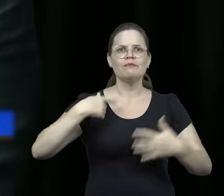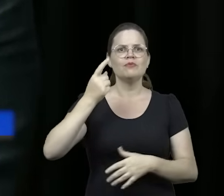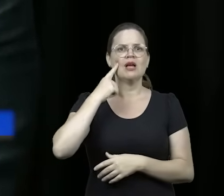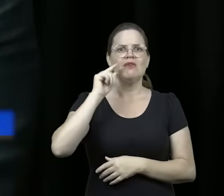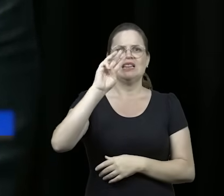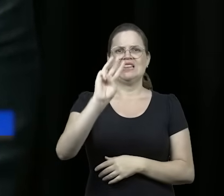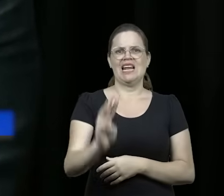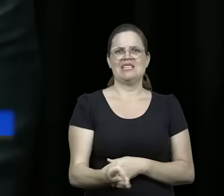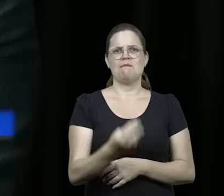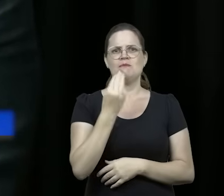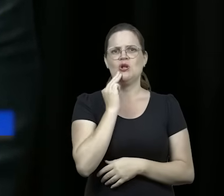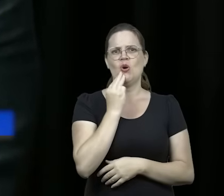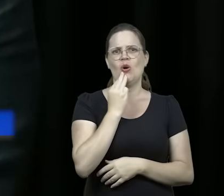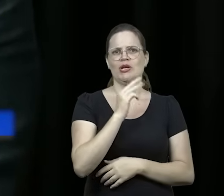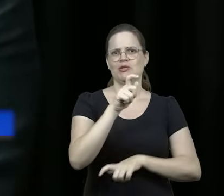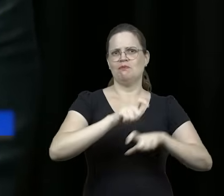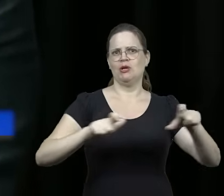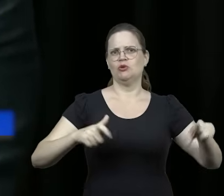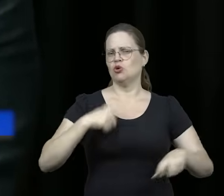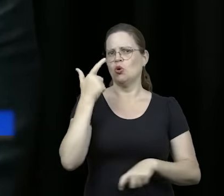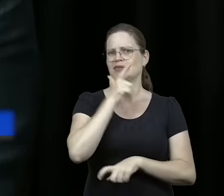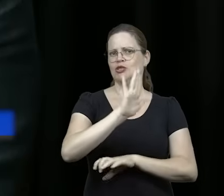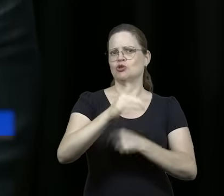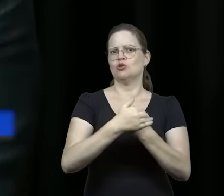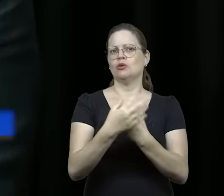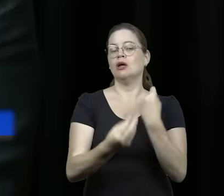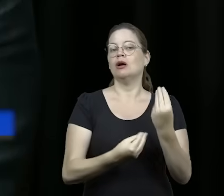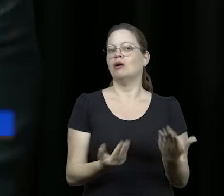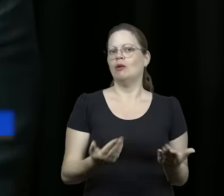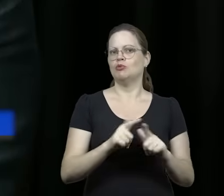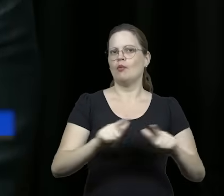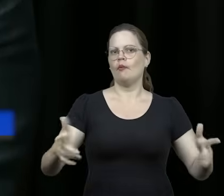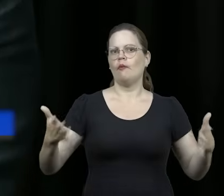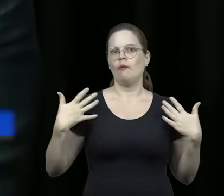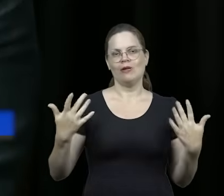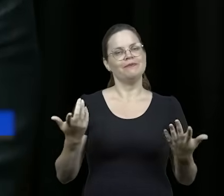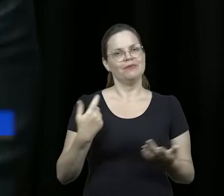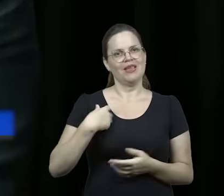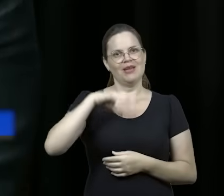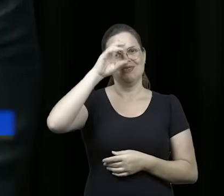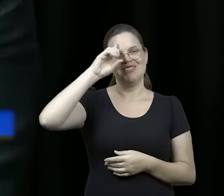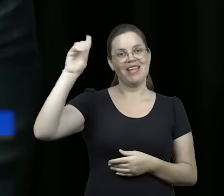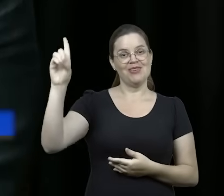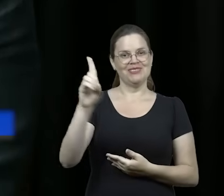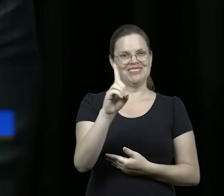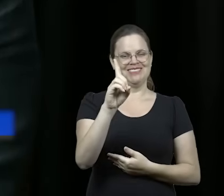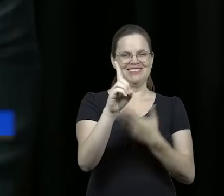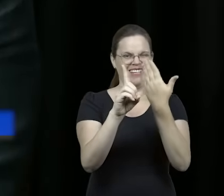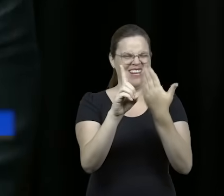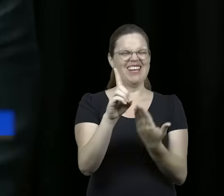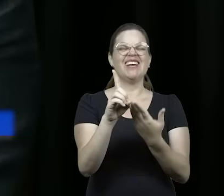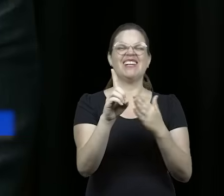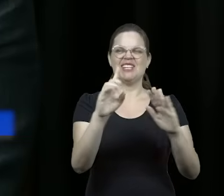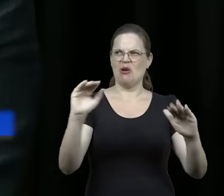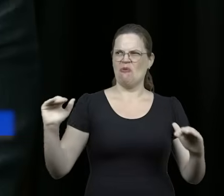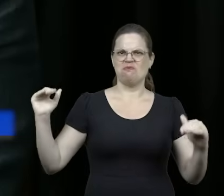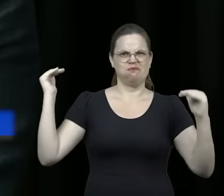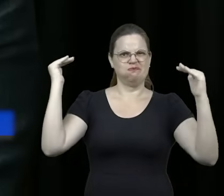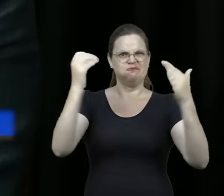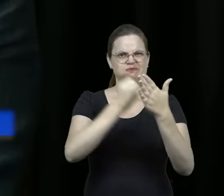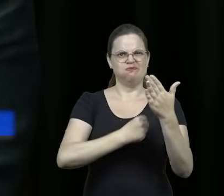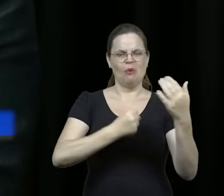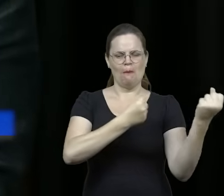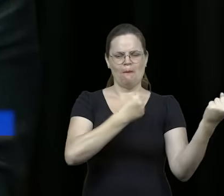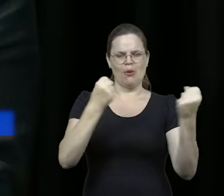milhões de pessoas ia sobreviver no deserto? Que habita no esconderijo do Altíssimo. A